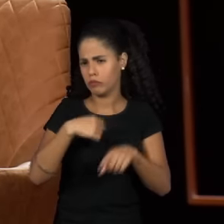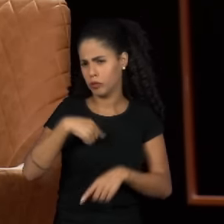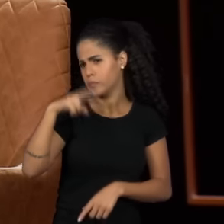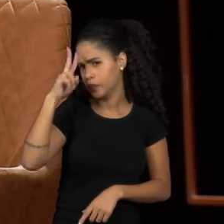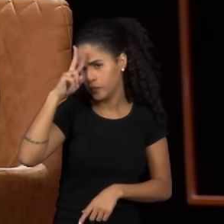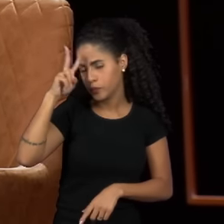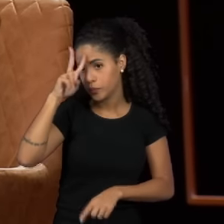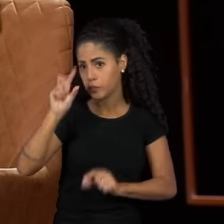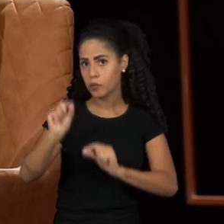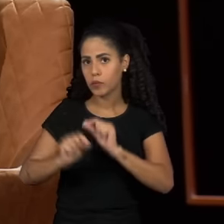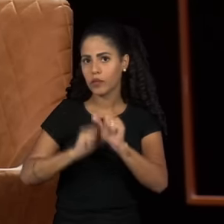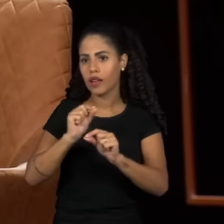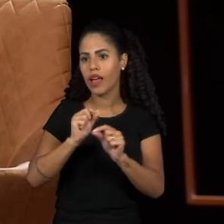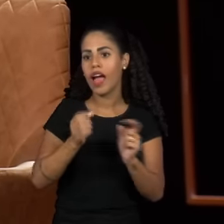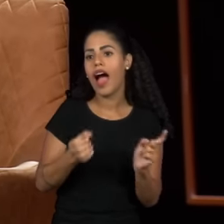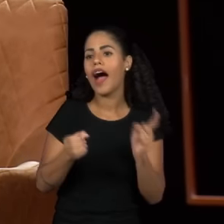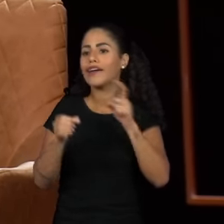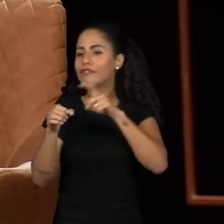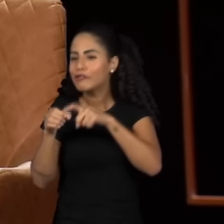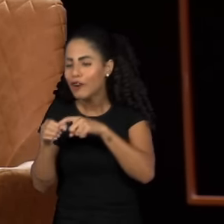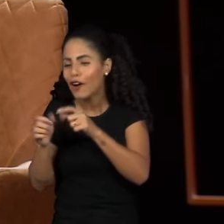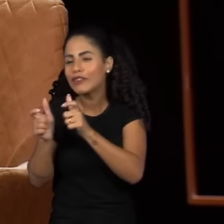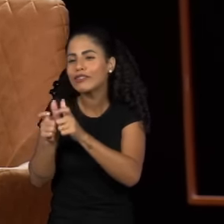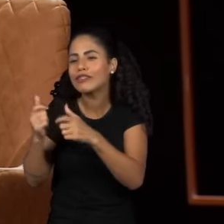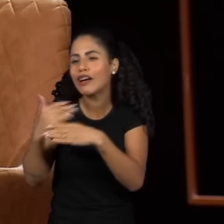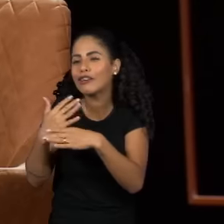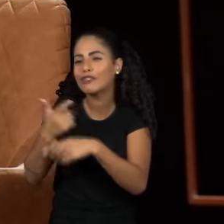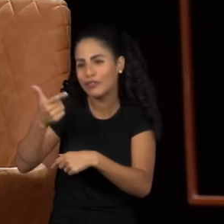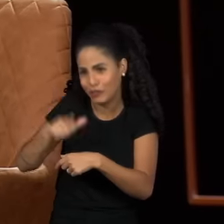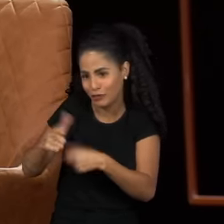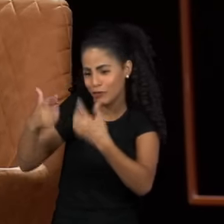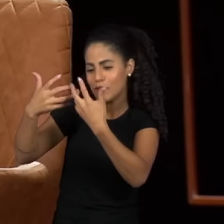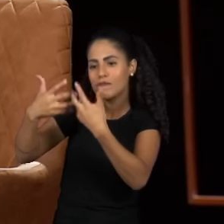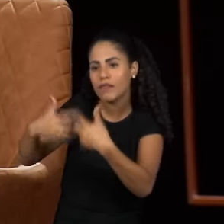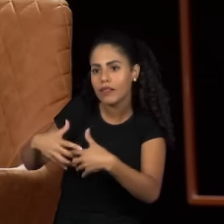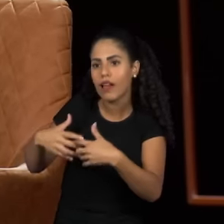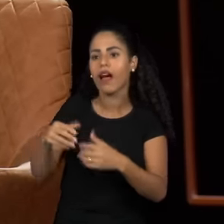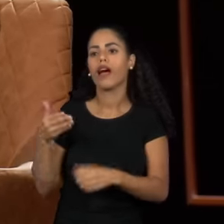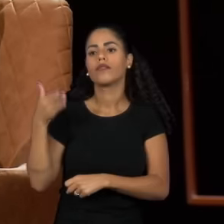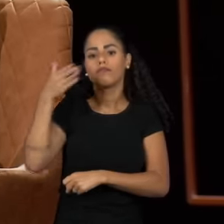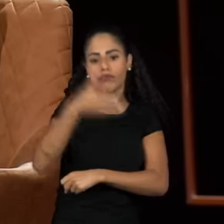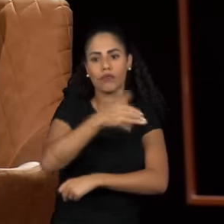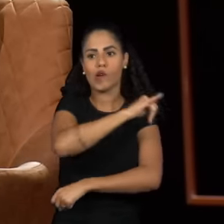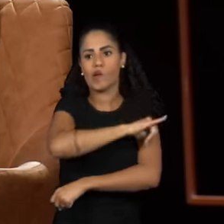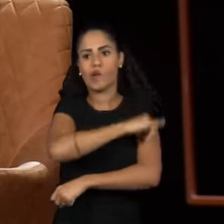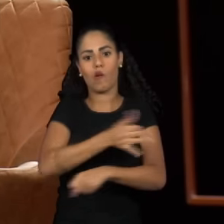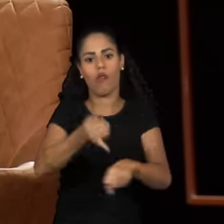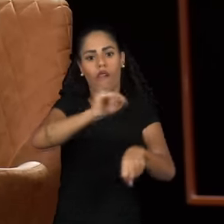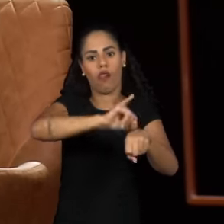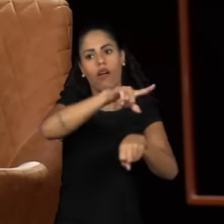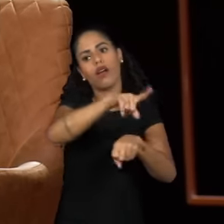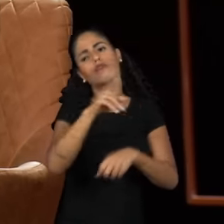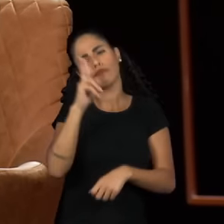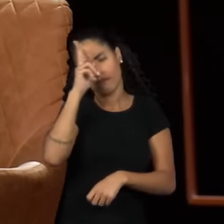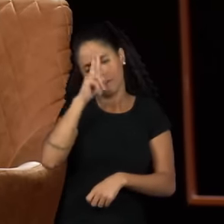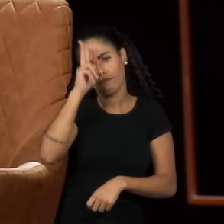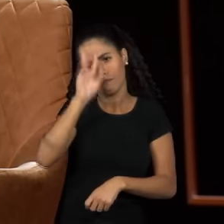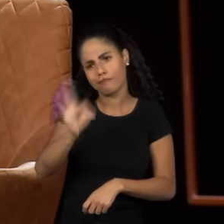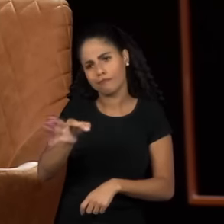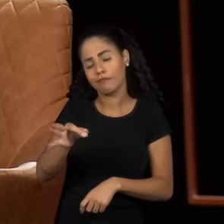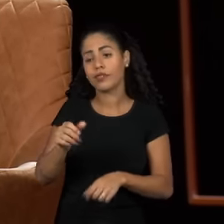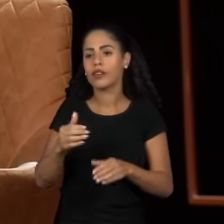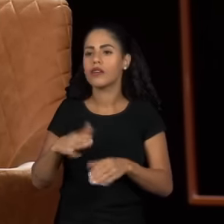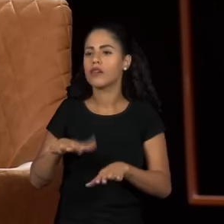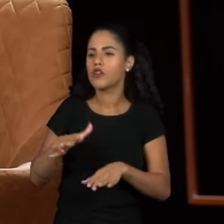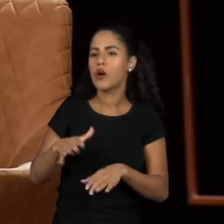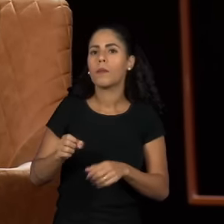lembro... Aí volta à cidade do interior. Claro que eu ia para o Rio de Janeiro, meus pais me levavam, eu me lembro da... A gente tinha uns